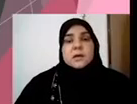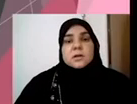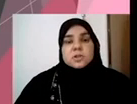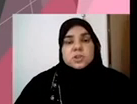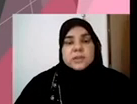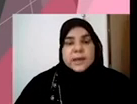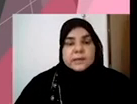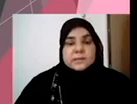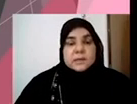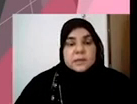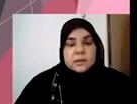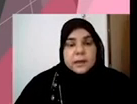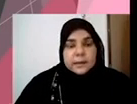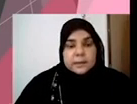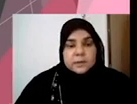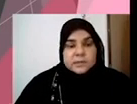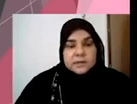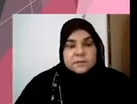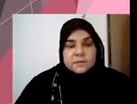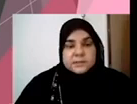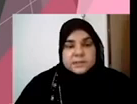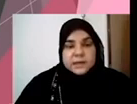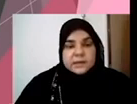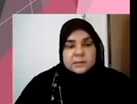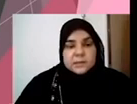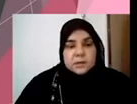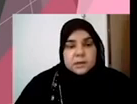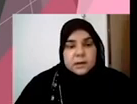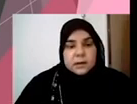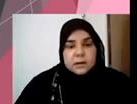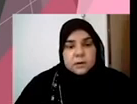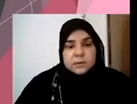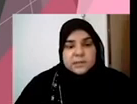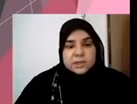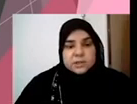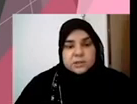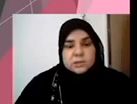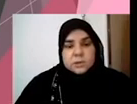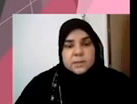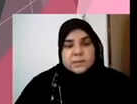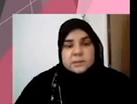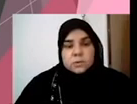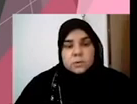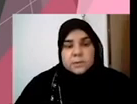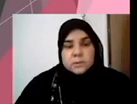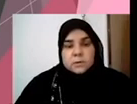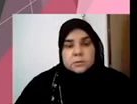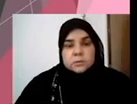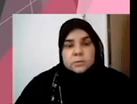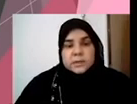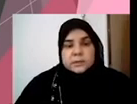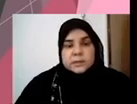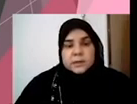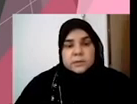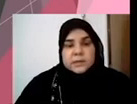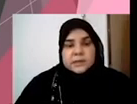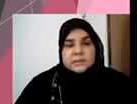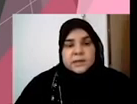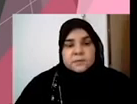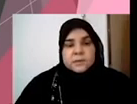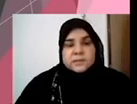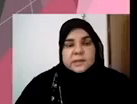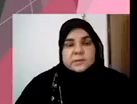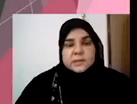potência de 10. Aí, eu escrevi 26. Ou seja, eu transformei esse número num número inteiro. O que